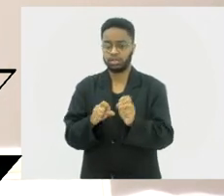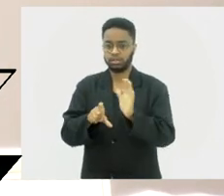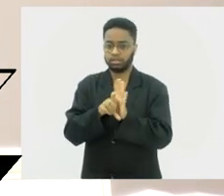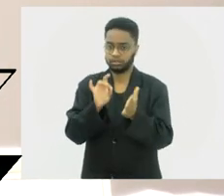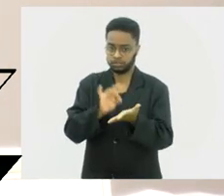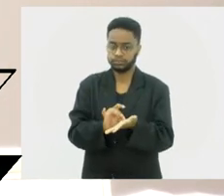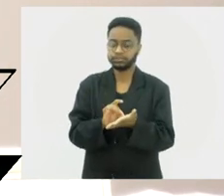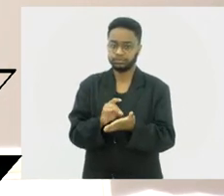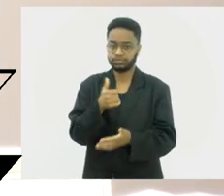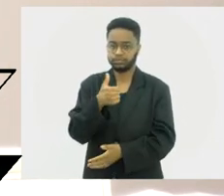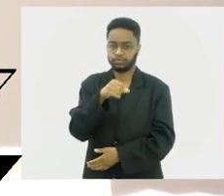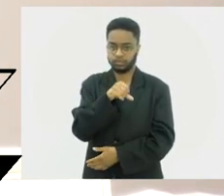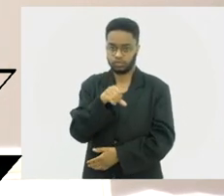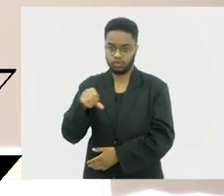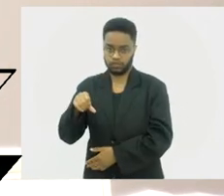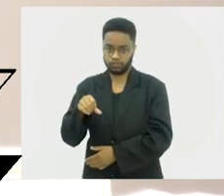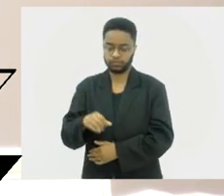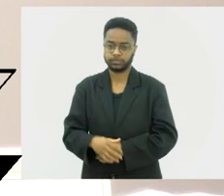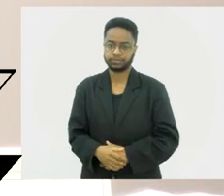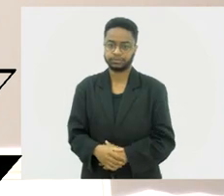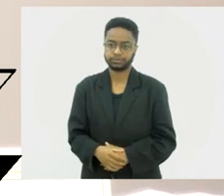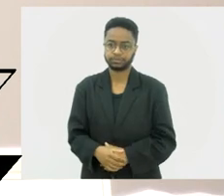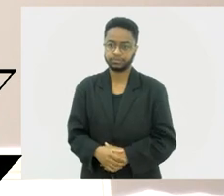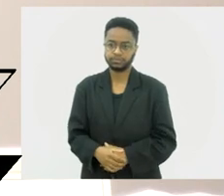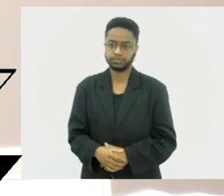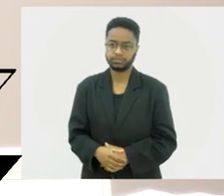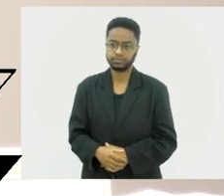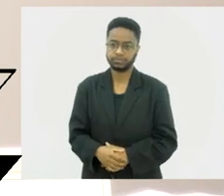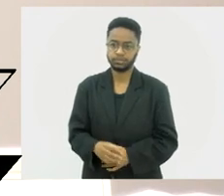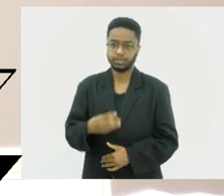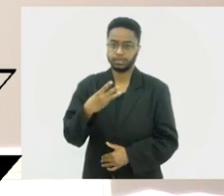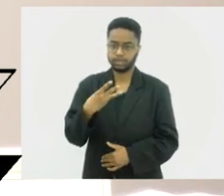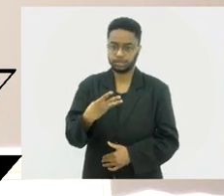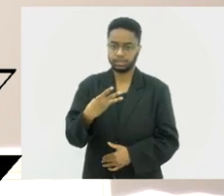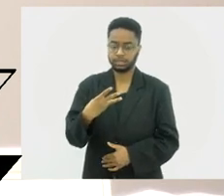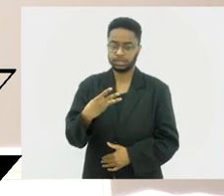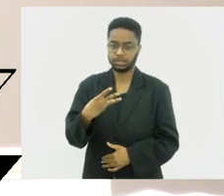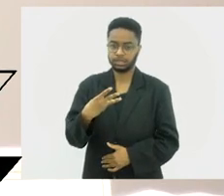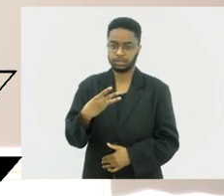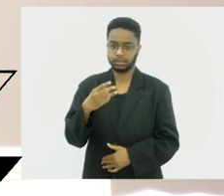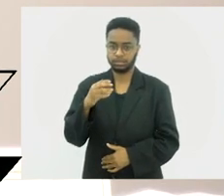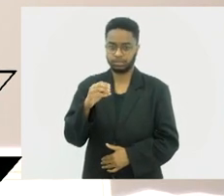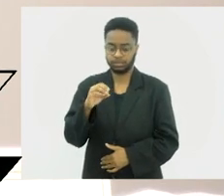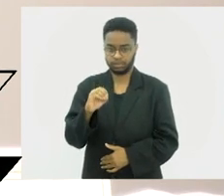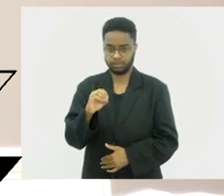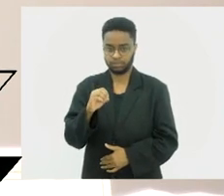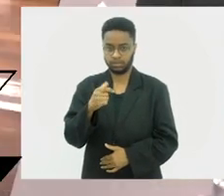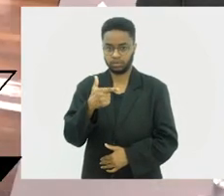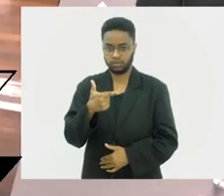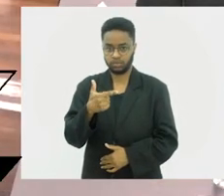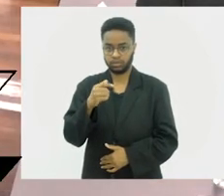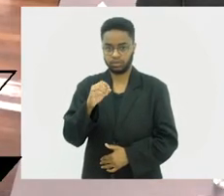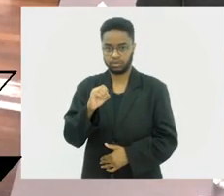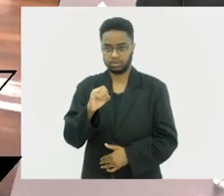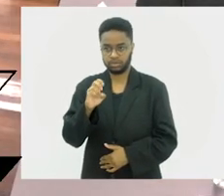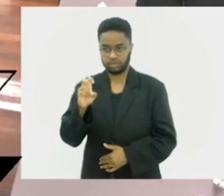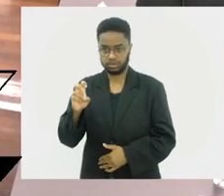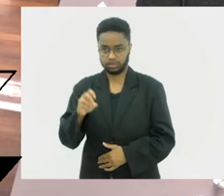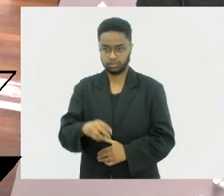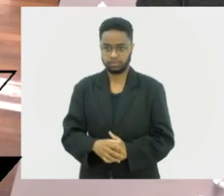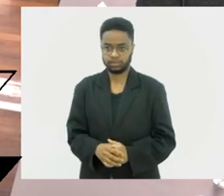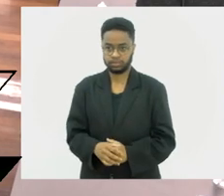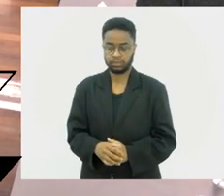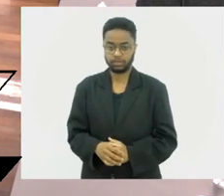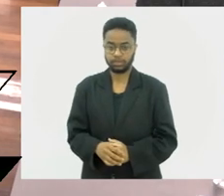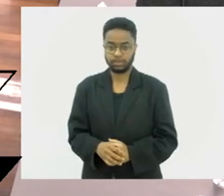de 99. Bom. 3.207? 3.205. 3.205. Deixa eu te dar uma cópia também,